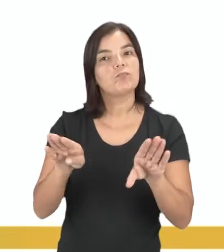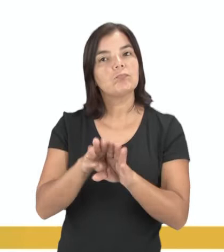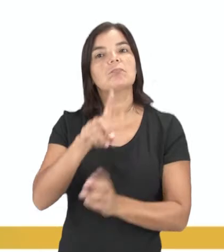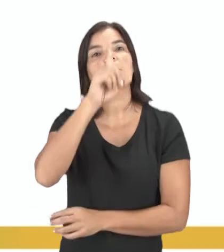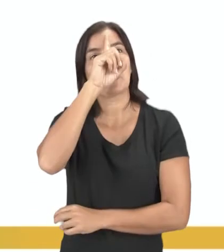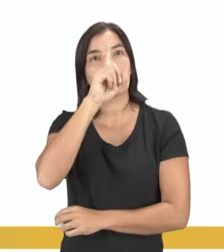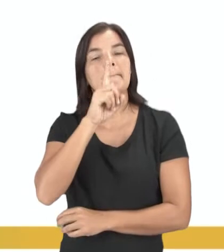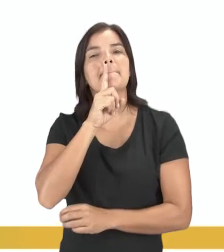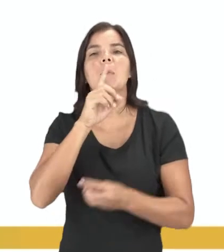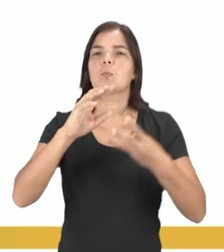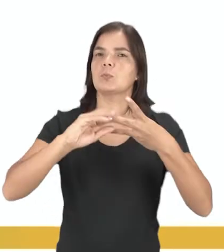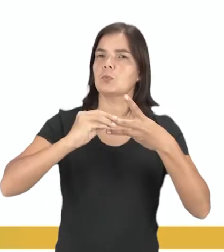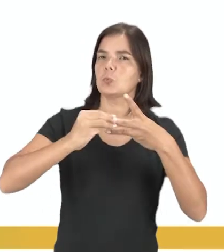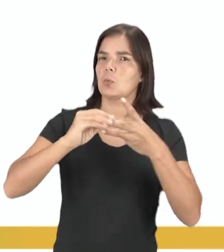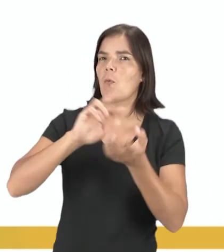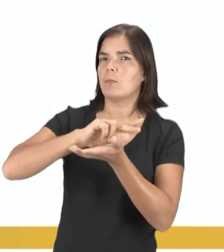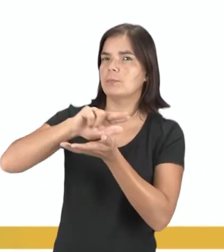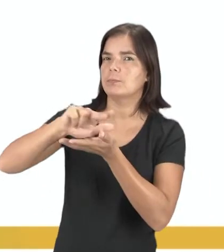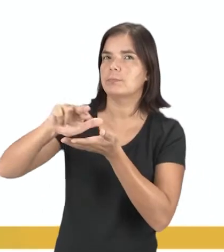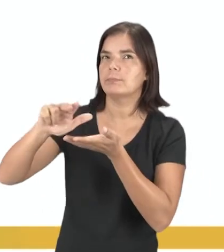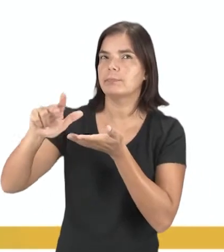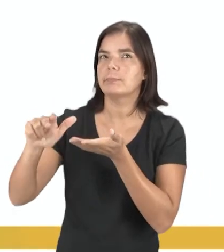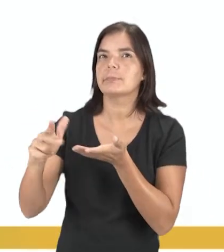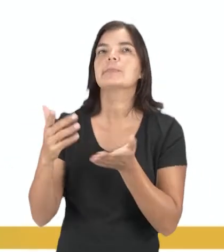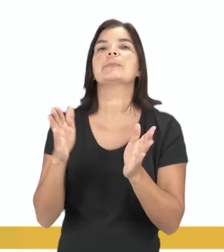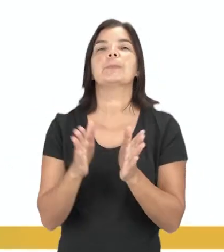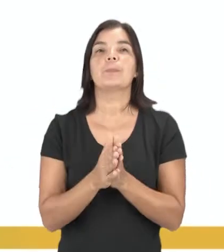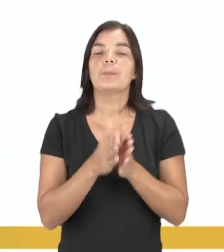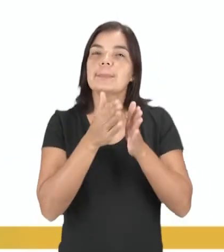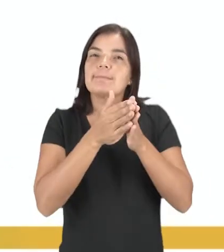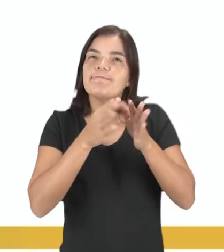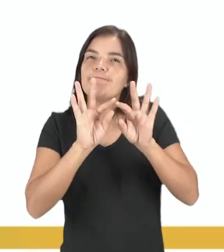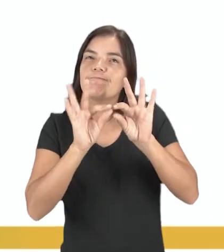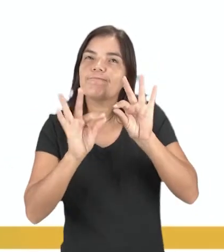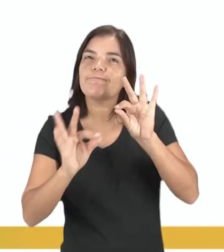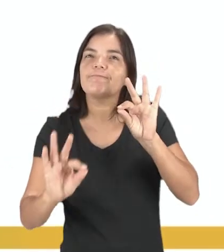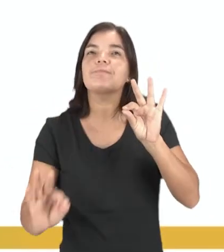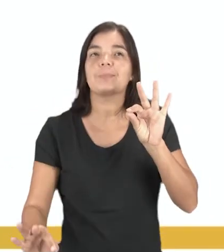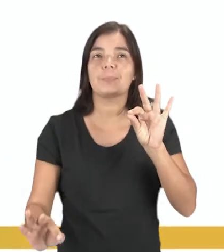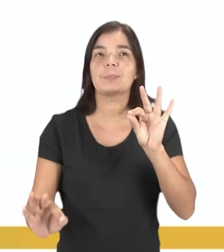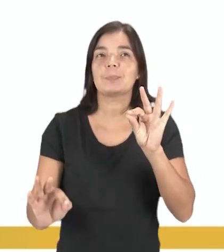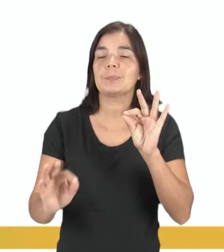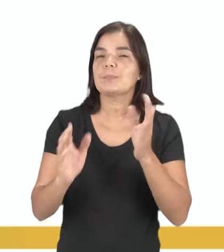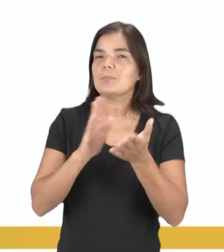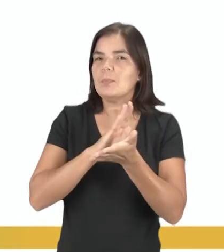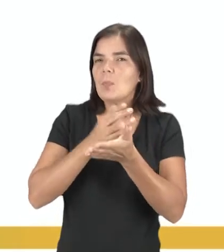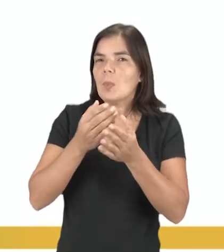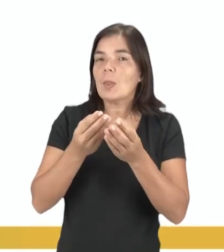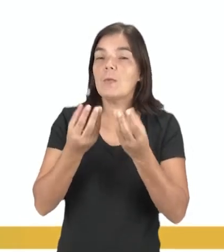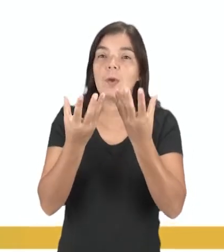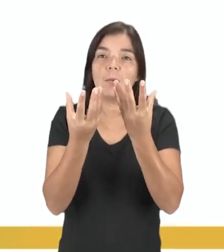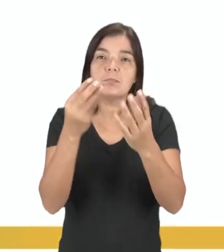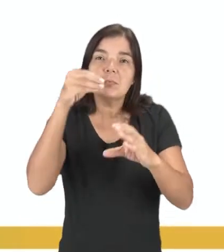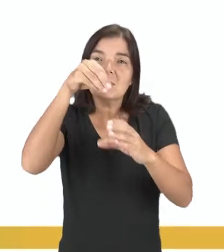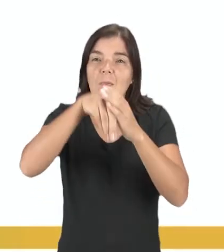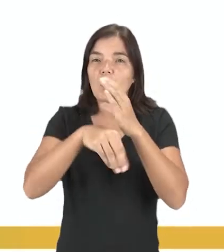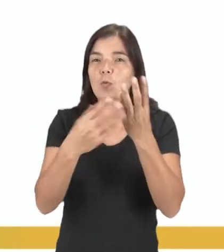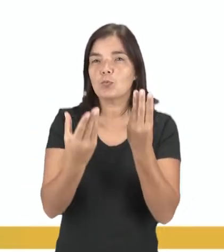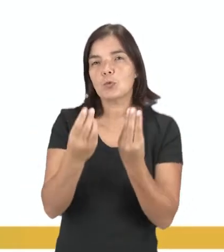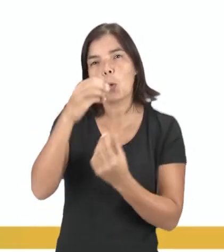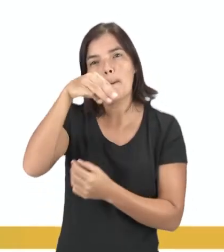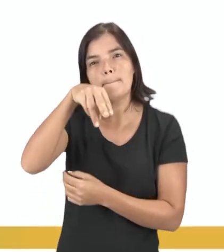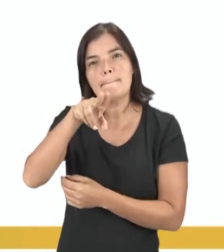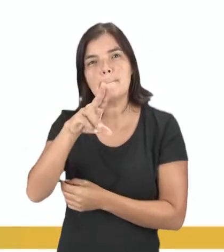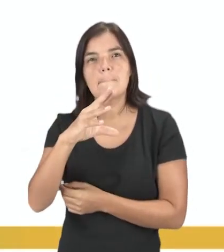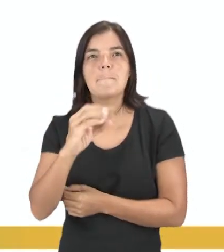várias células olfativas, cujo o prolongamento ficam mergulhados na camada do